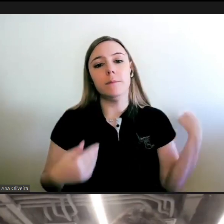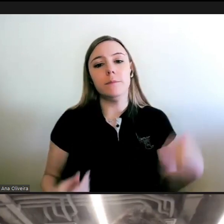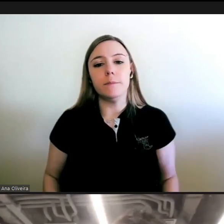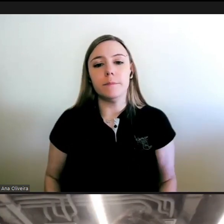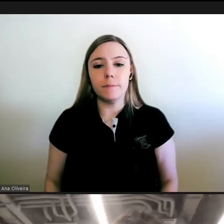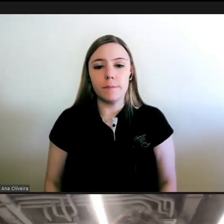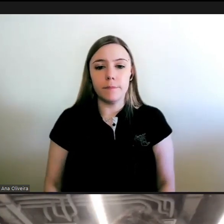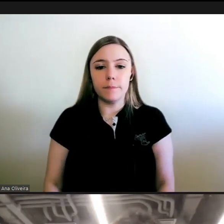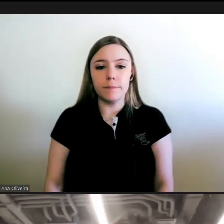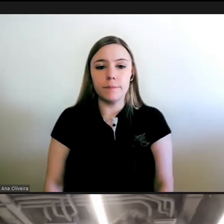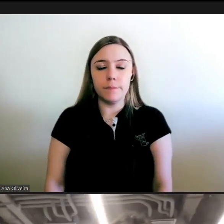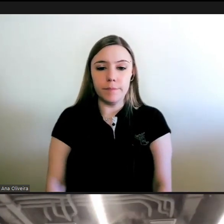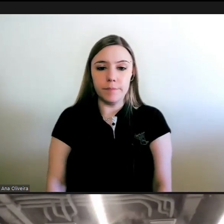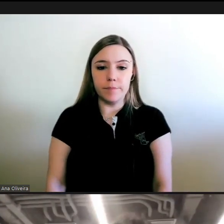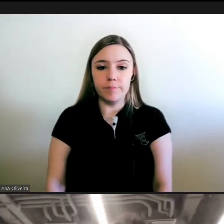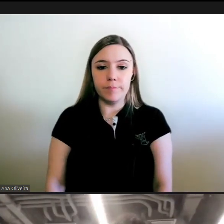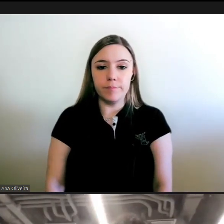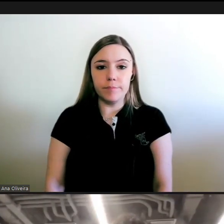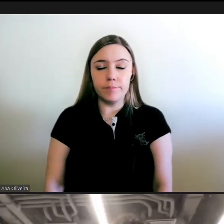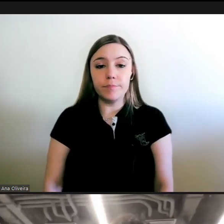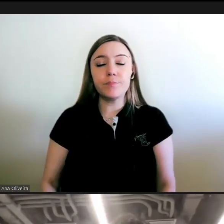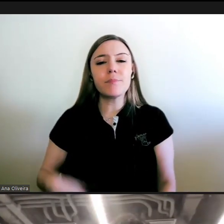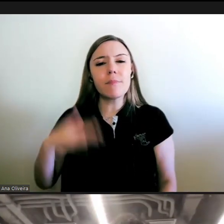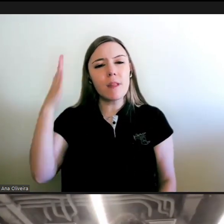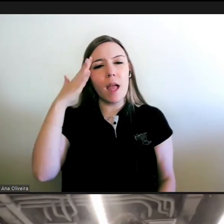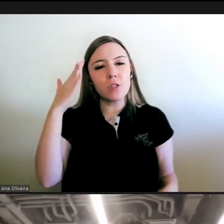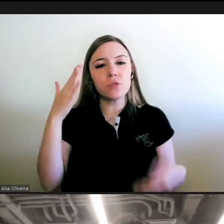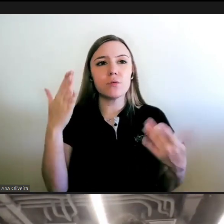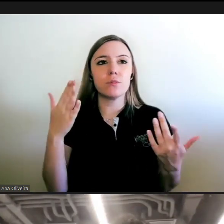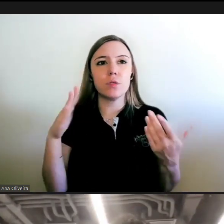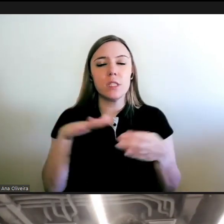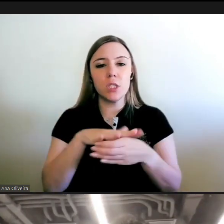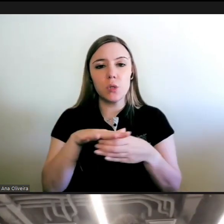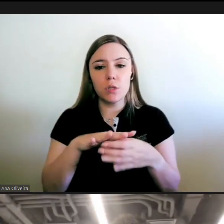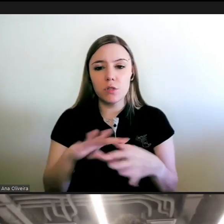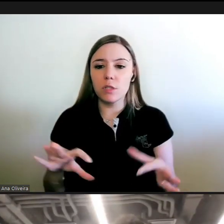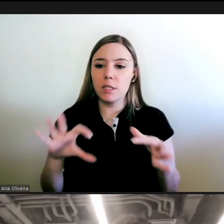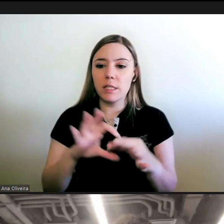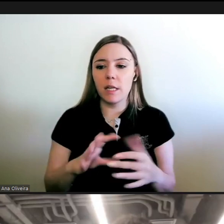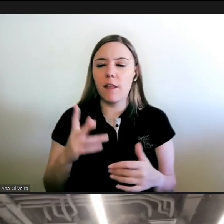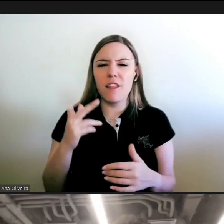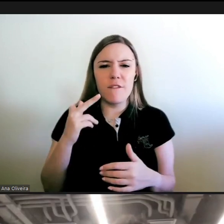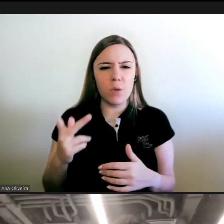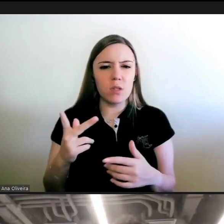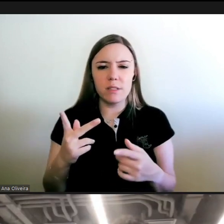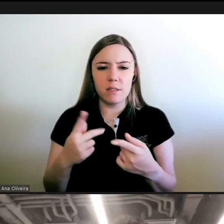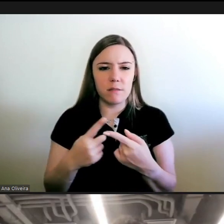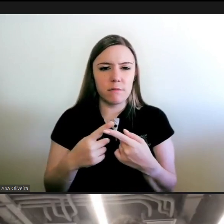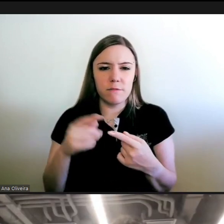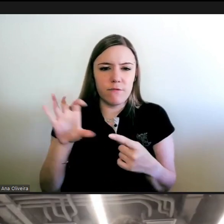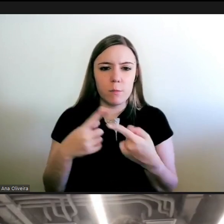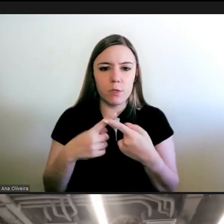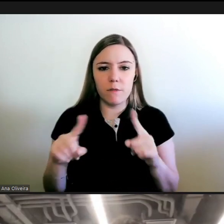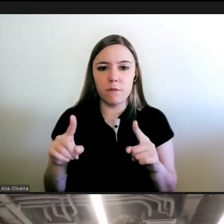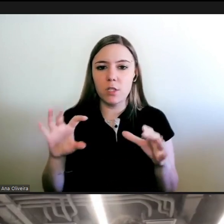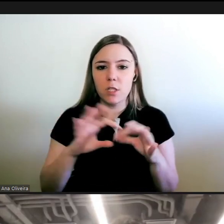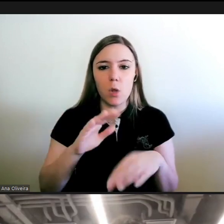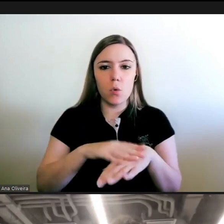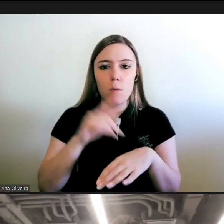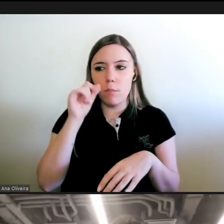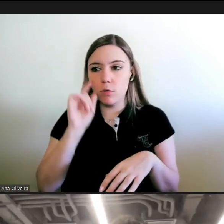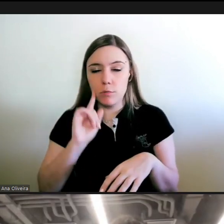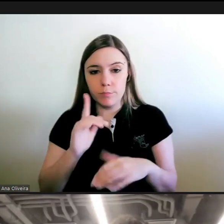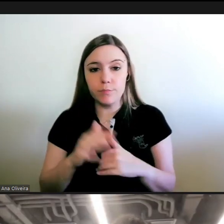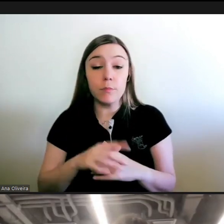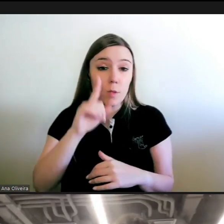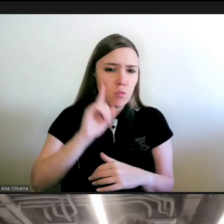Eu acho que as questões associadas, por exemplo, às diferentes formas de violência baseada no género, as mulheres